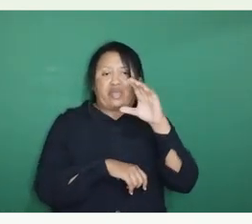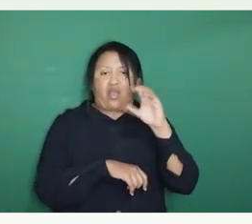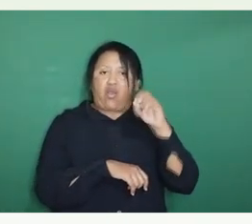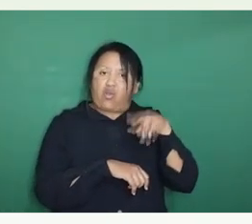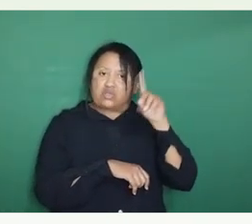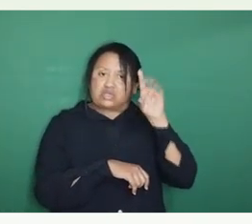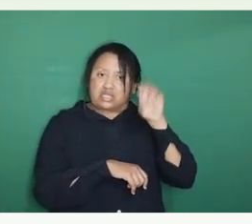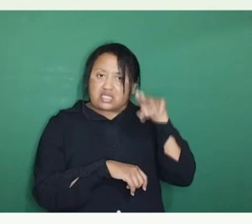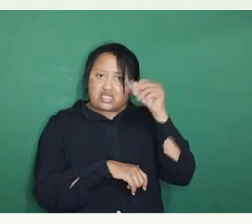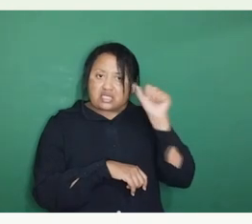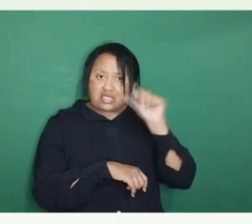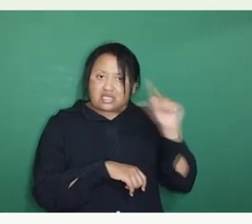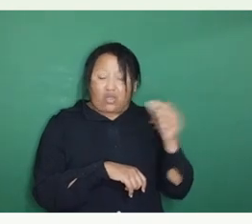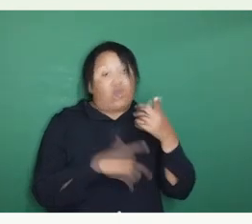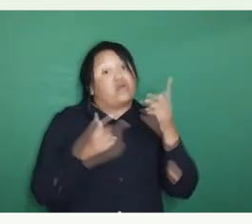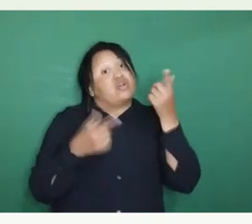chamo de condensação